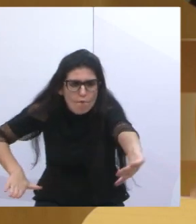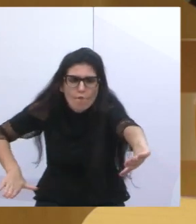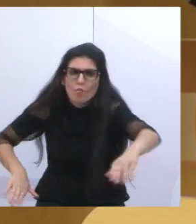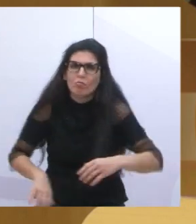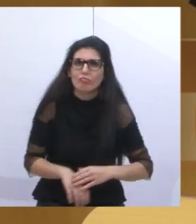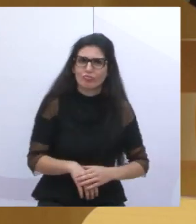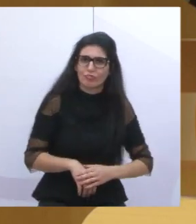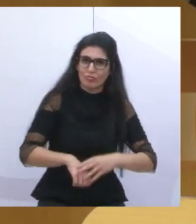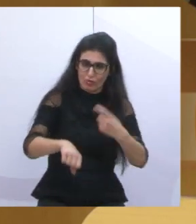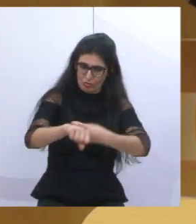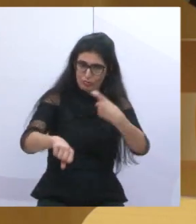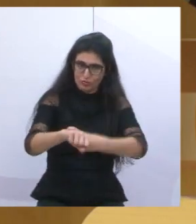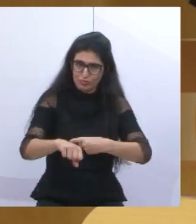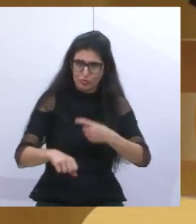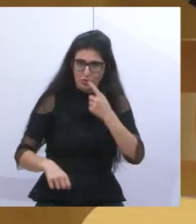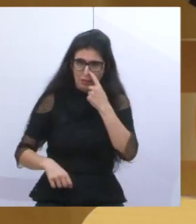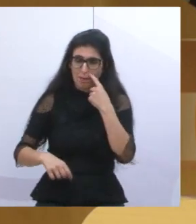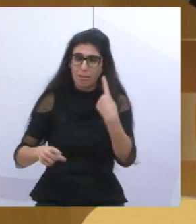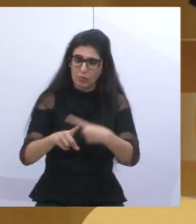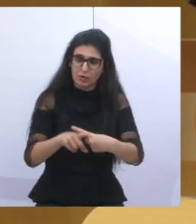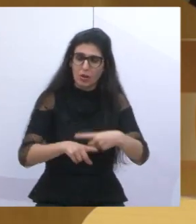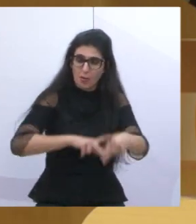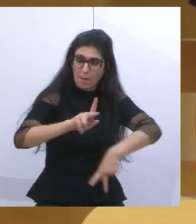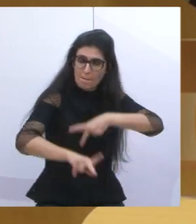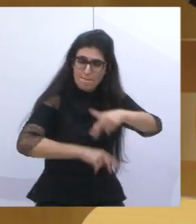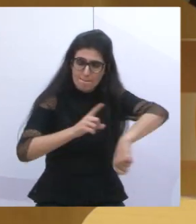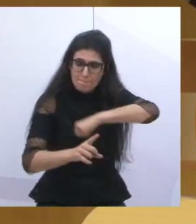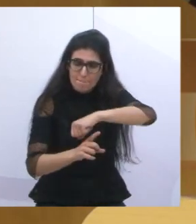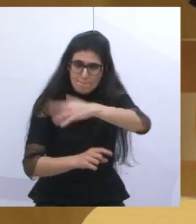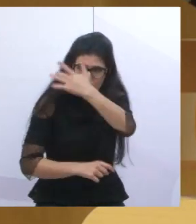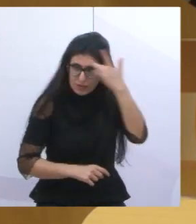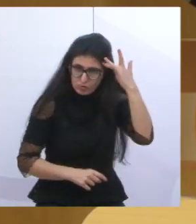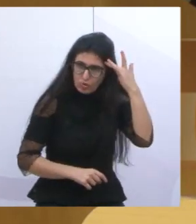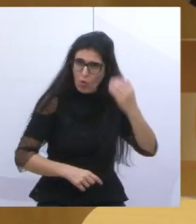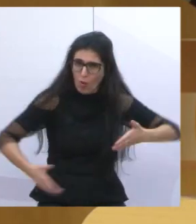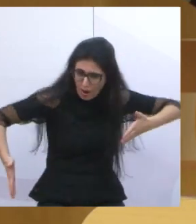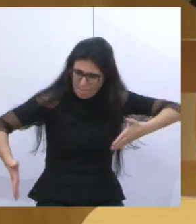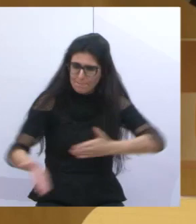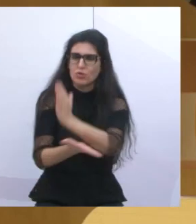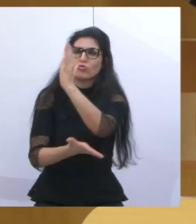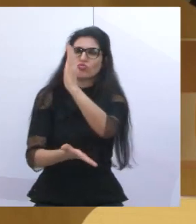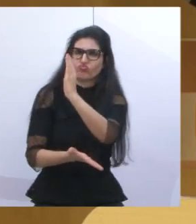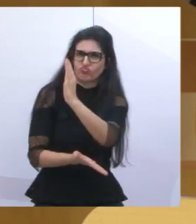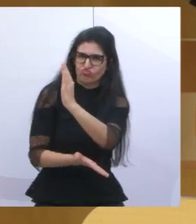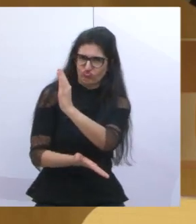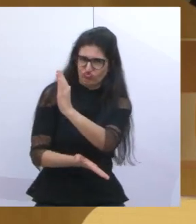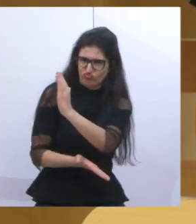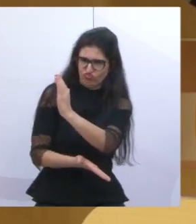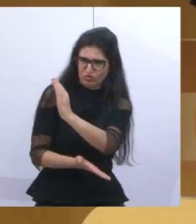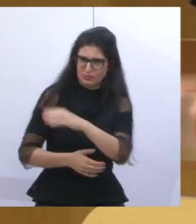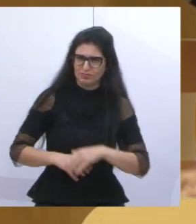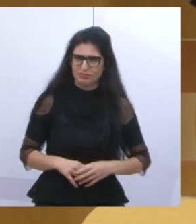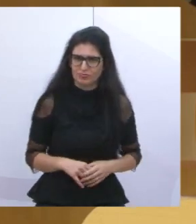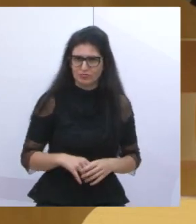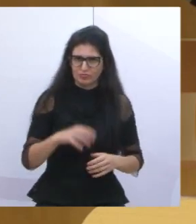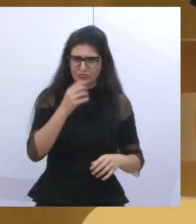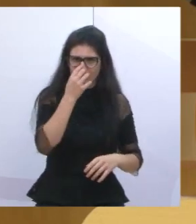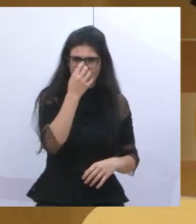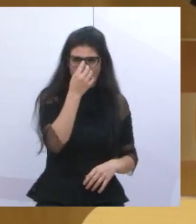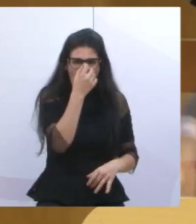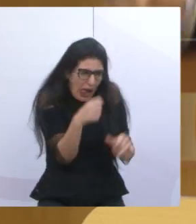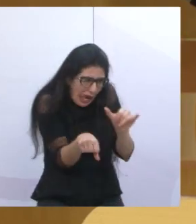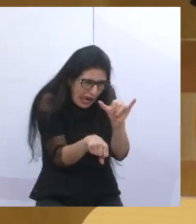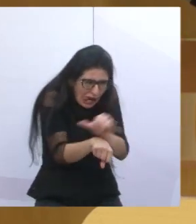plano, que a população aprovou. A população, ela era signatária. Então ninguém enfiou isso goela abaixo de